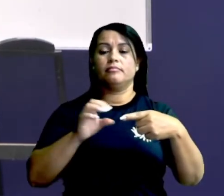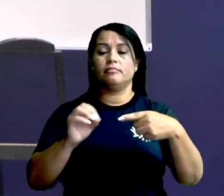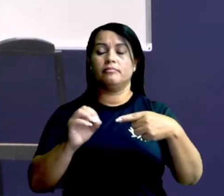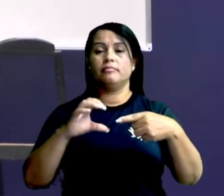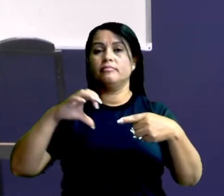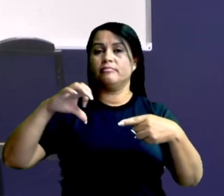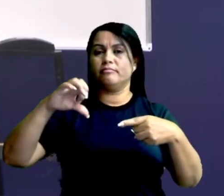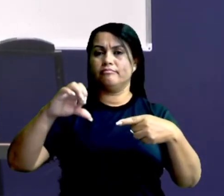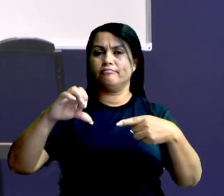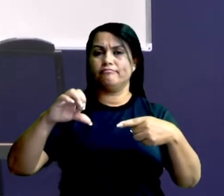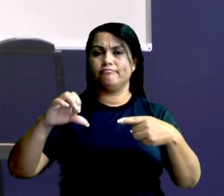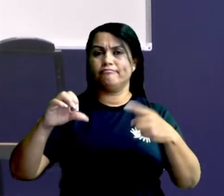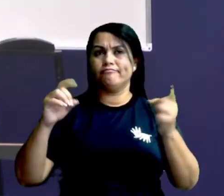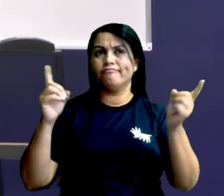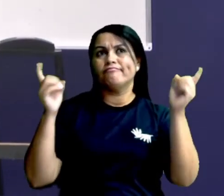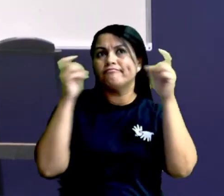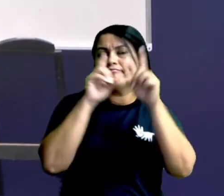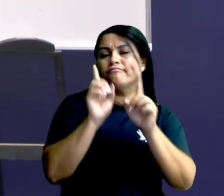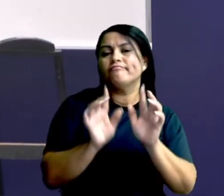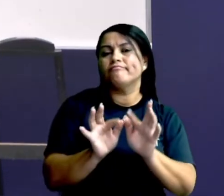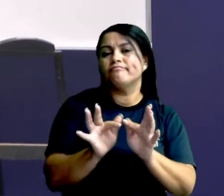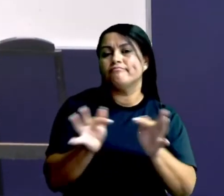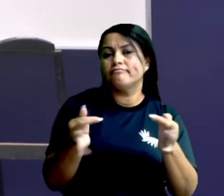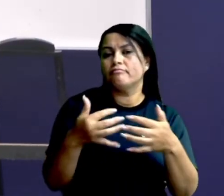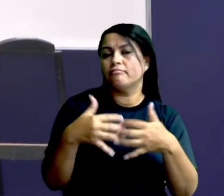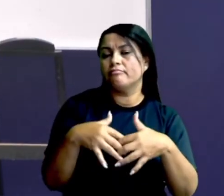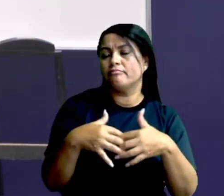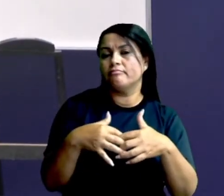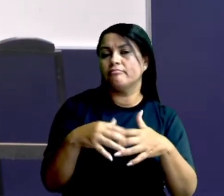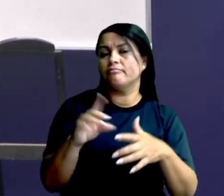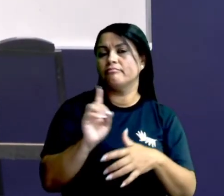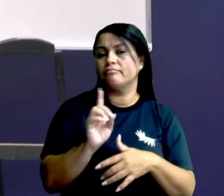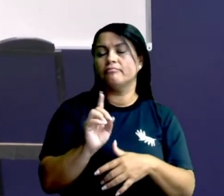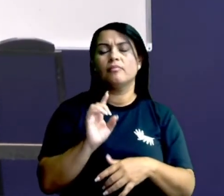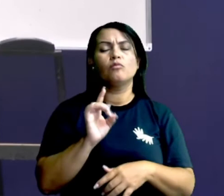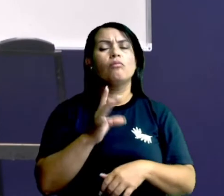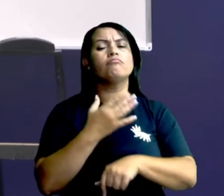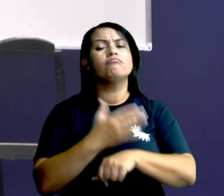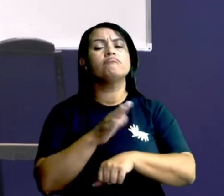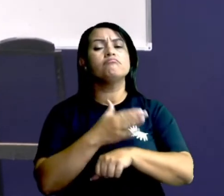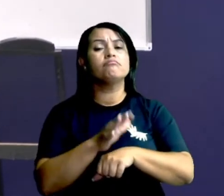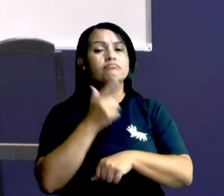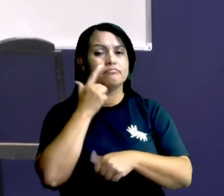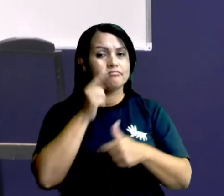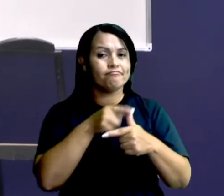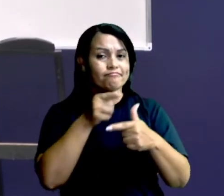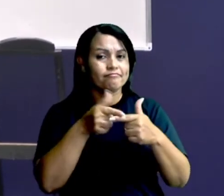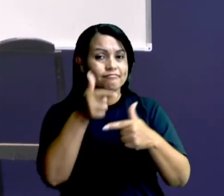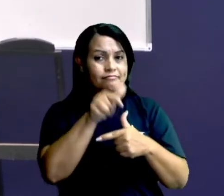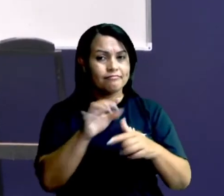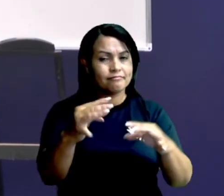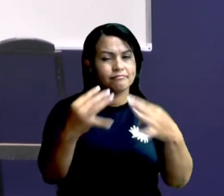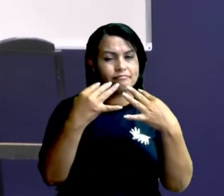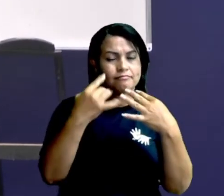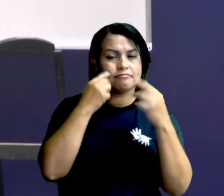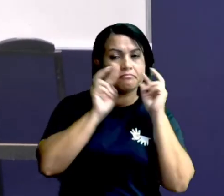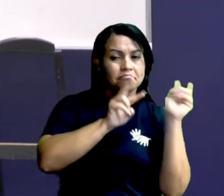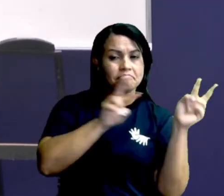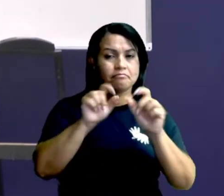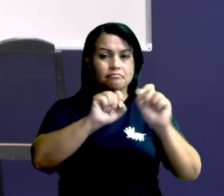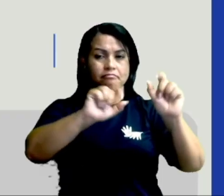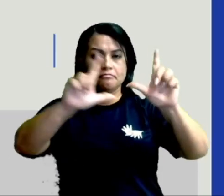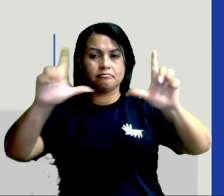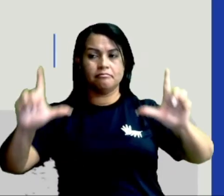0,09. Tá vendo? Tem nada, é simples, não é complicado, só a gente treinar. Vamos fazer mais uma? Vamos prestar atenção ali na